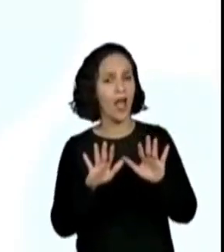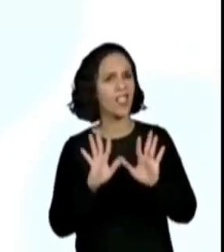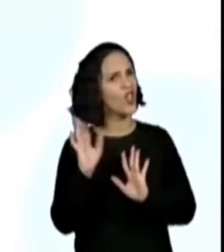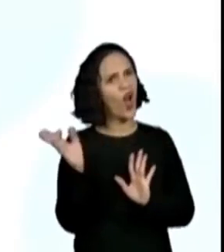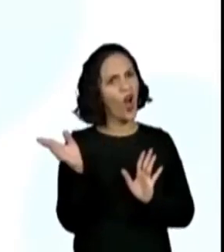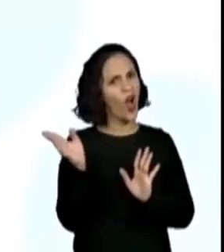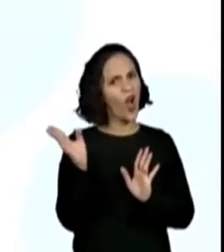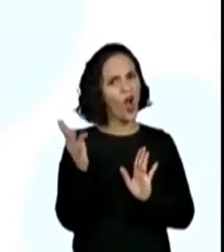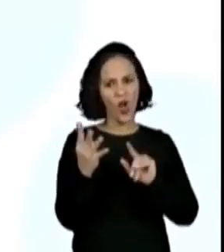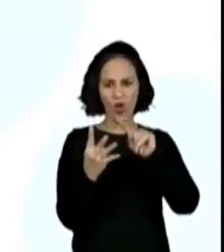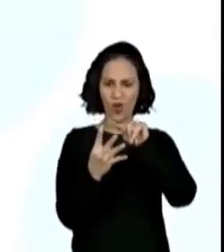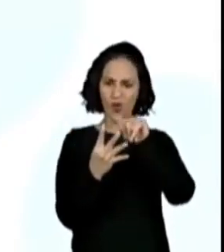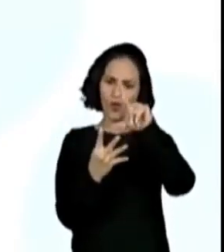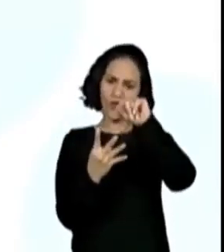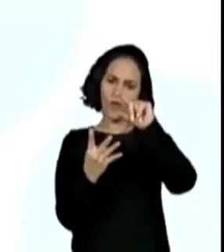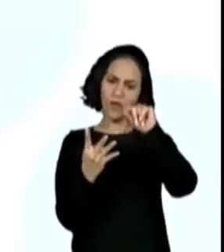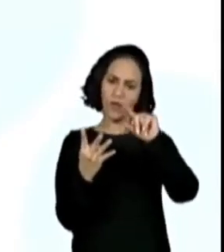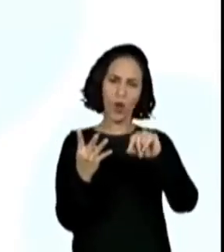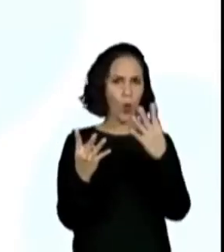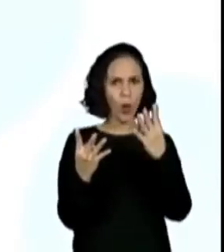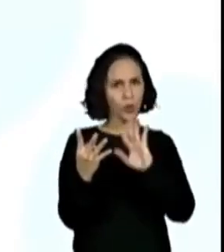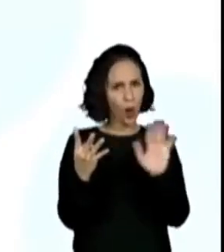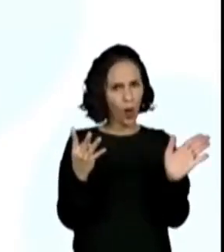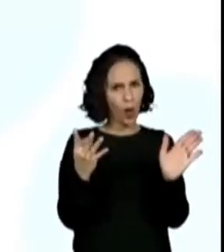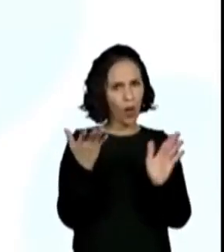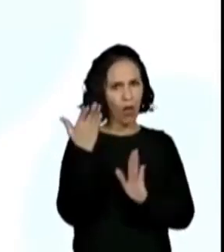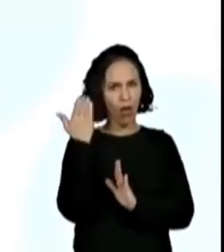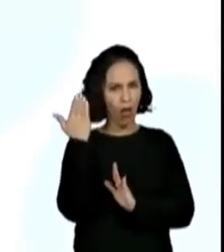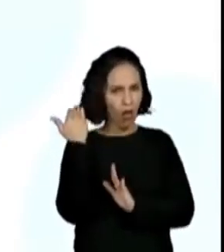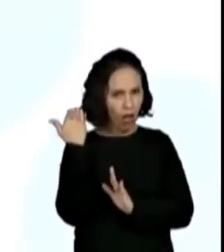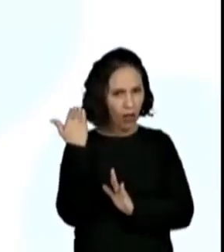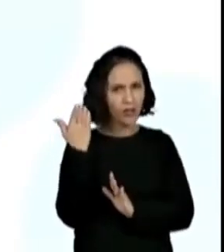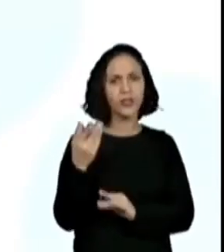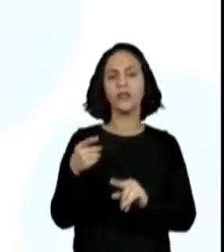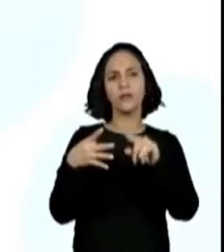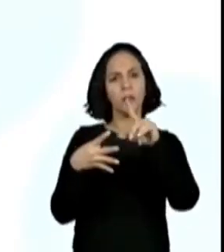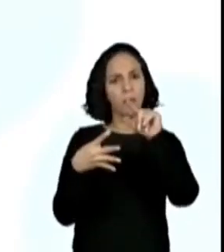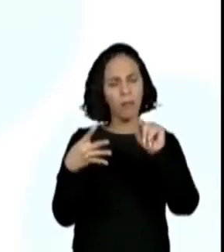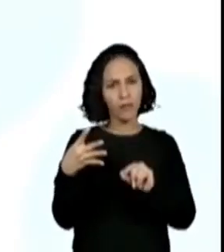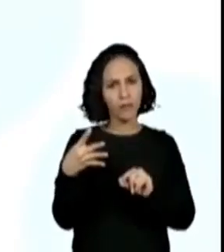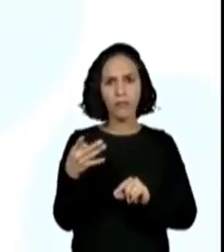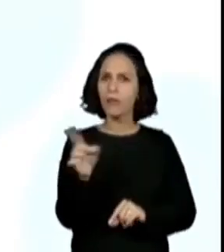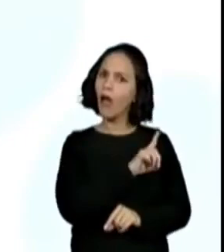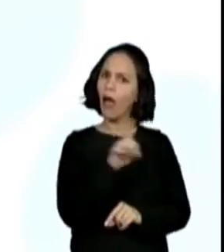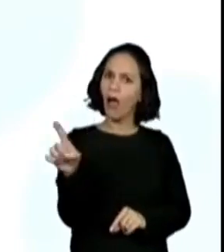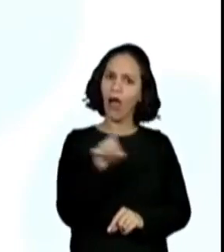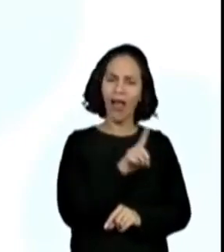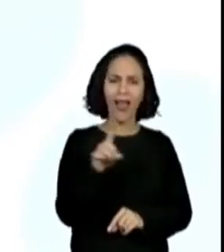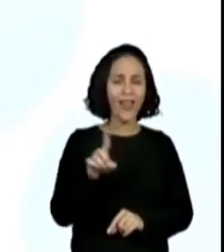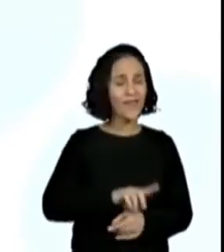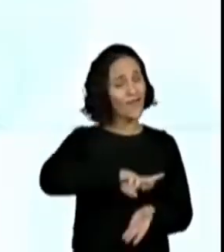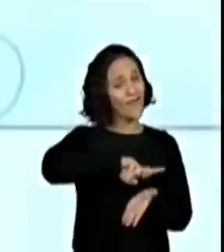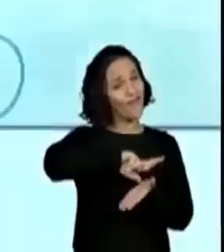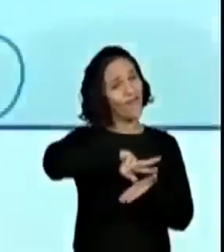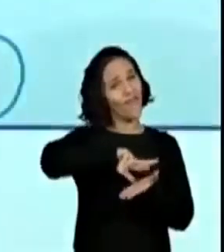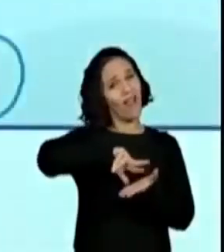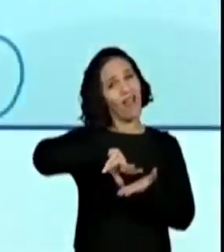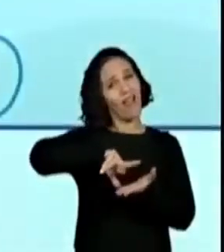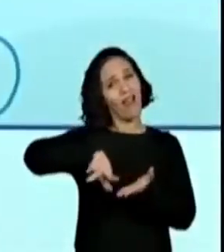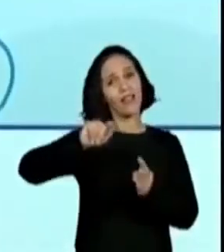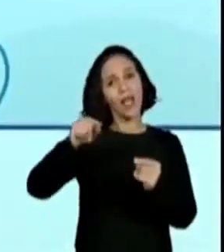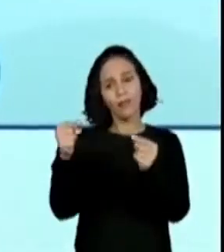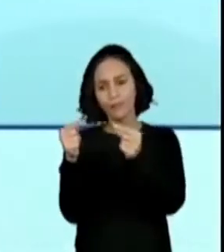só tem essas quatro opções aquelas duas da primeira telinha E essas não temos várias